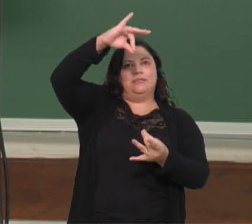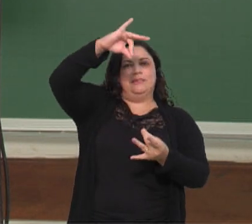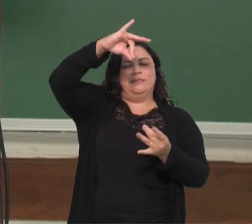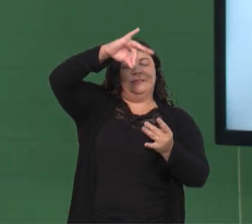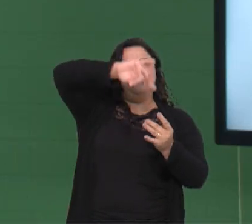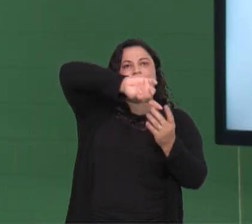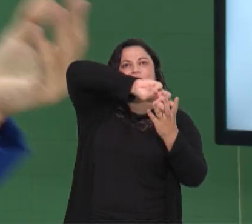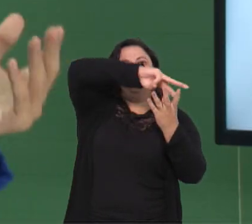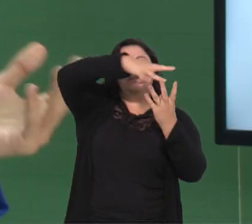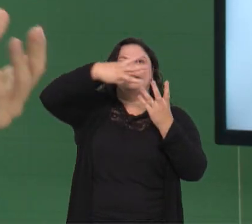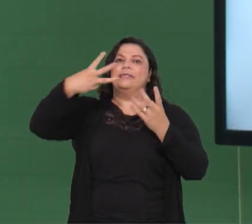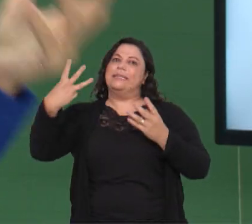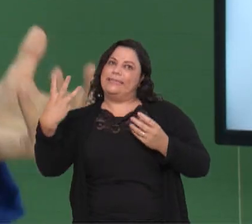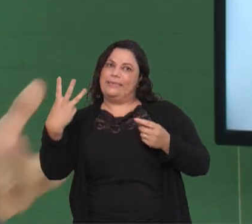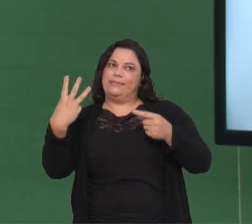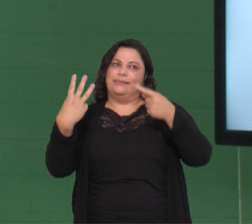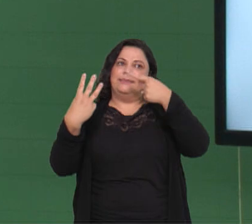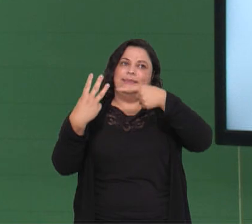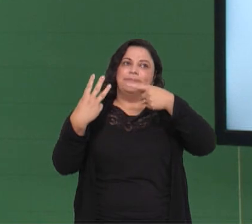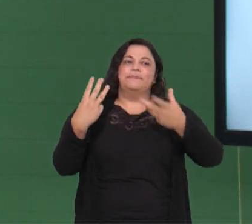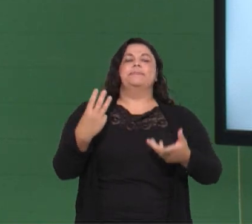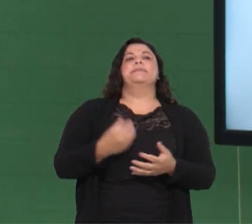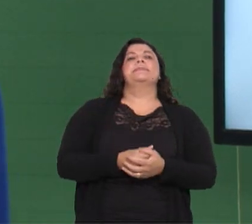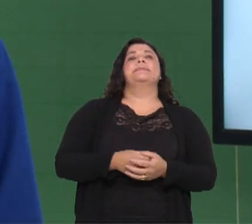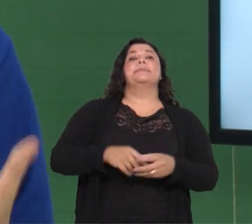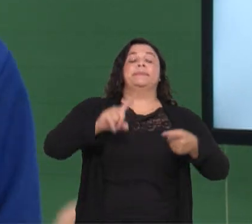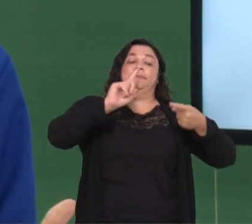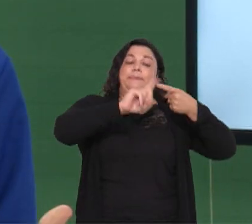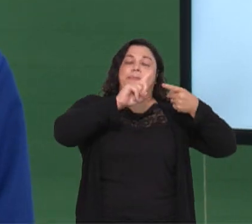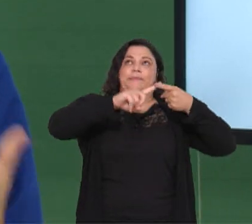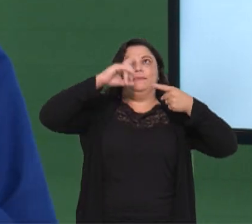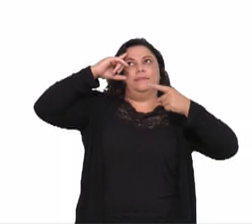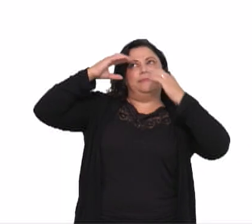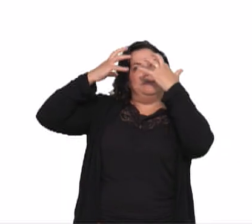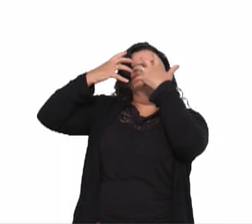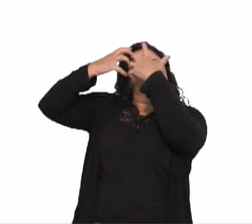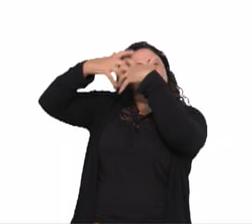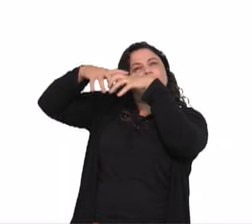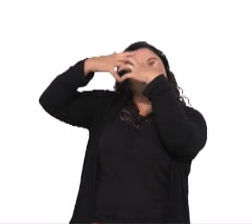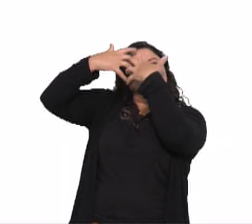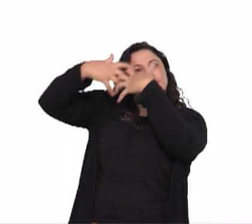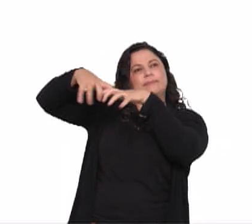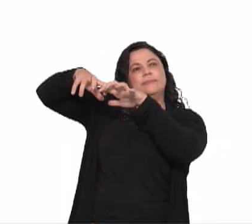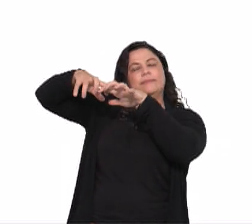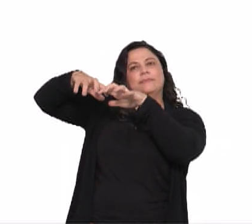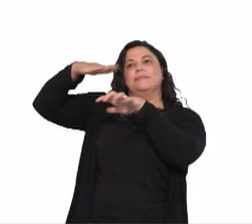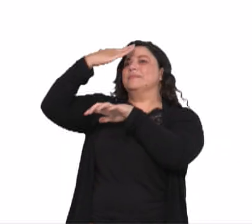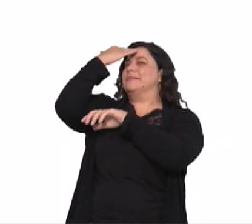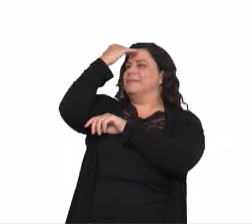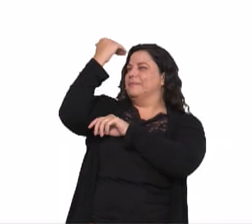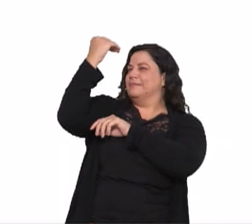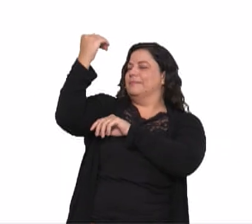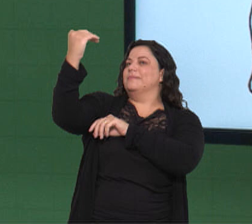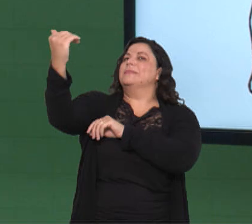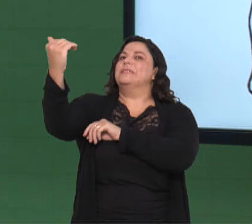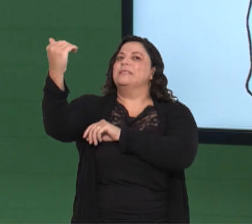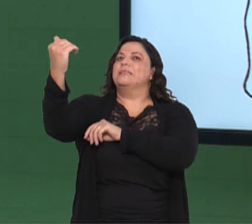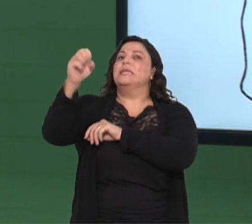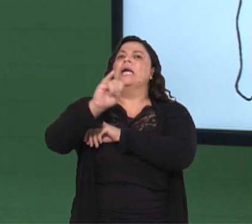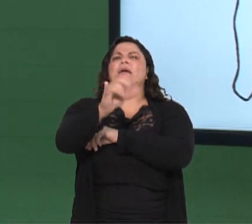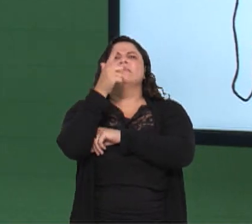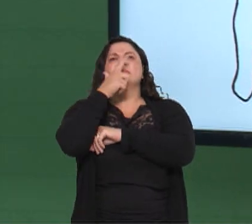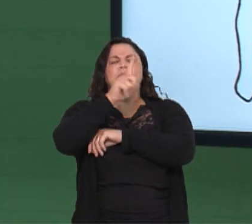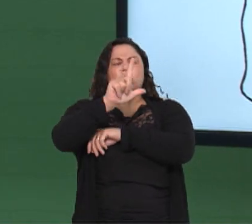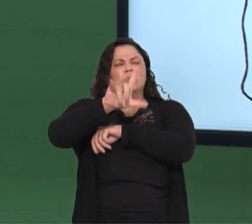parte da razão, justamente a virtude vai ser o quê? A sabedoria. Por quê? Porque se você consegue acessar o conhecimento da